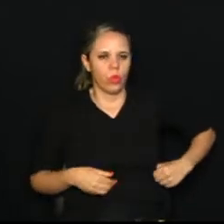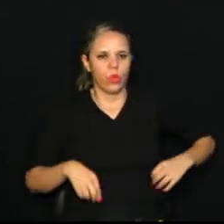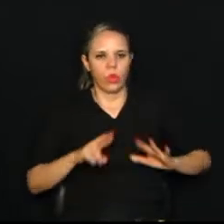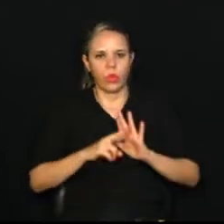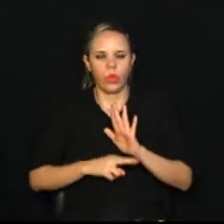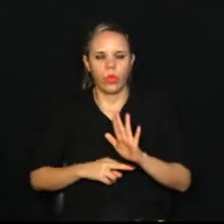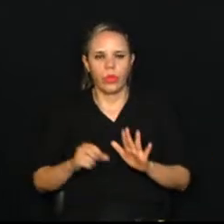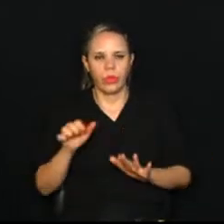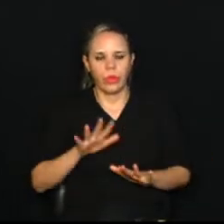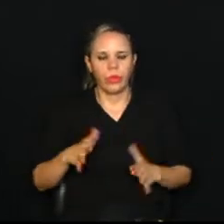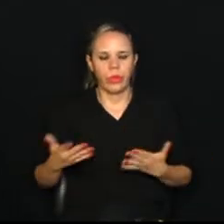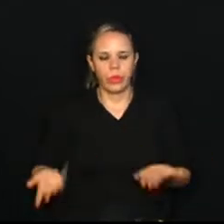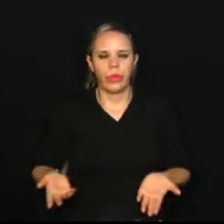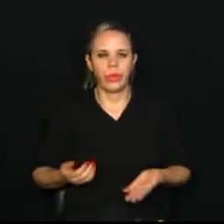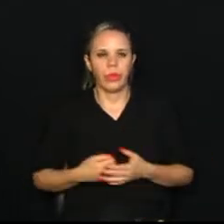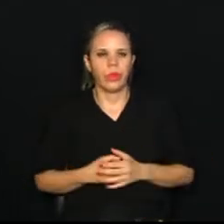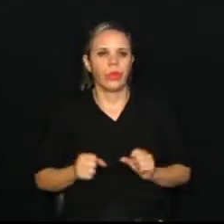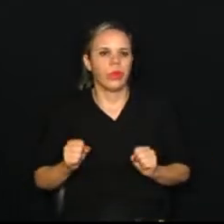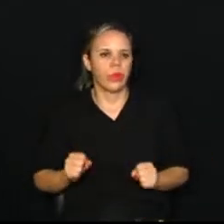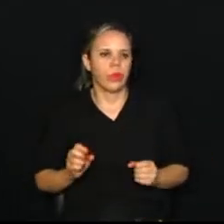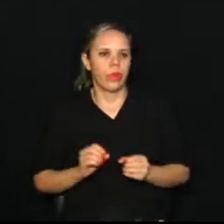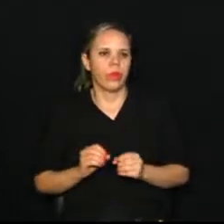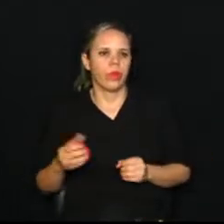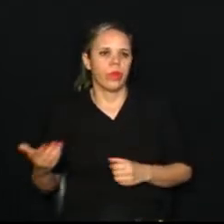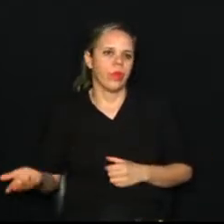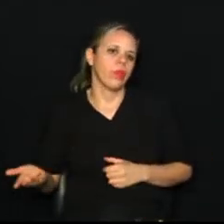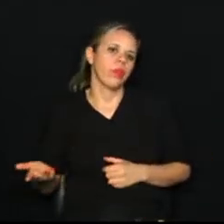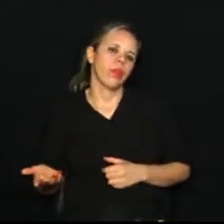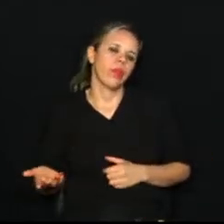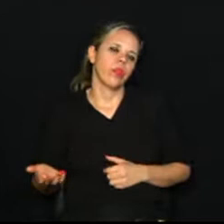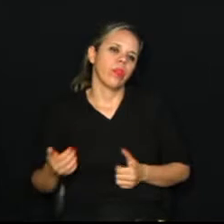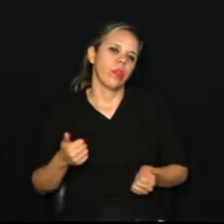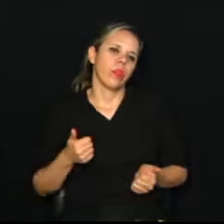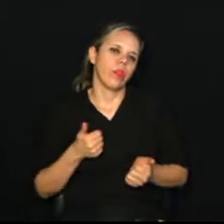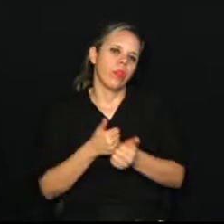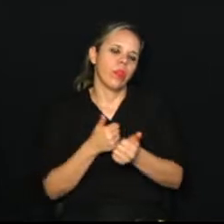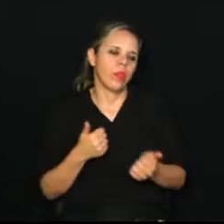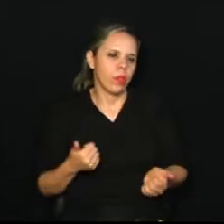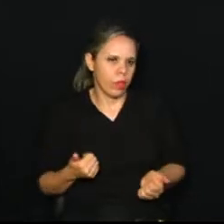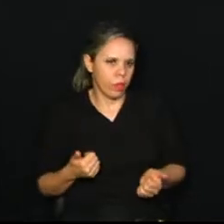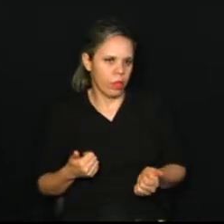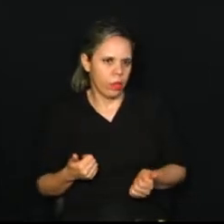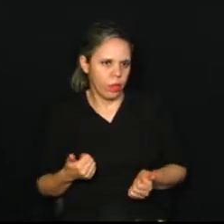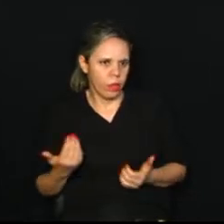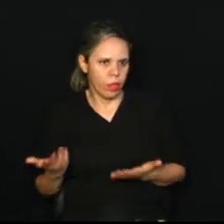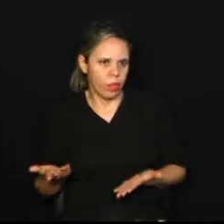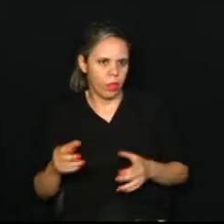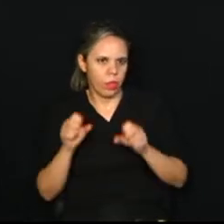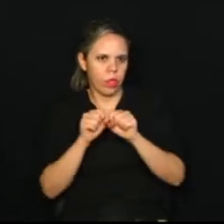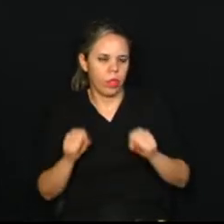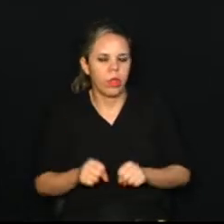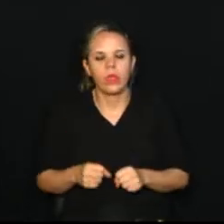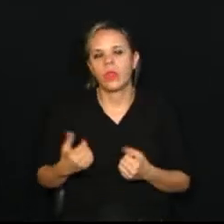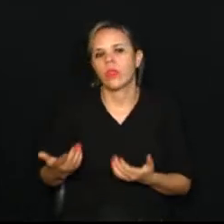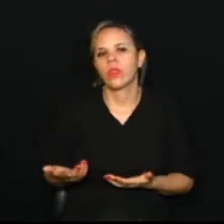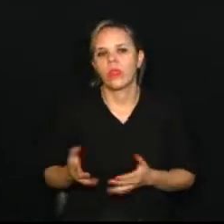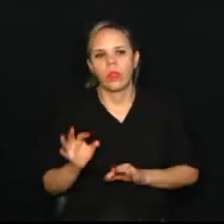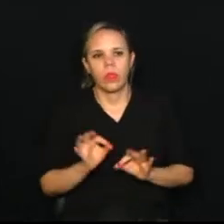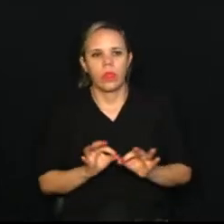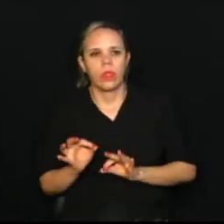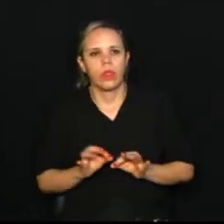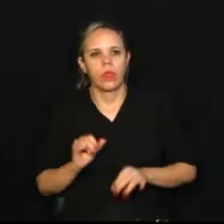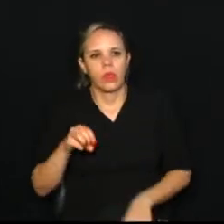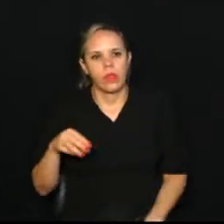uma forma geral, podem ser feitos os acompanhamentos através de sistemas que são organizados pela